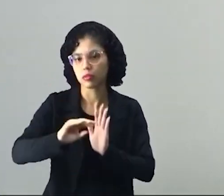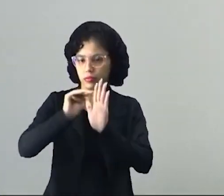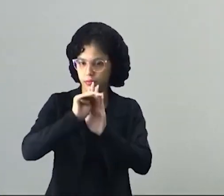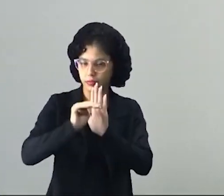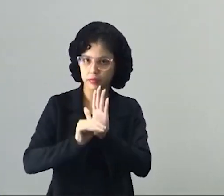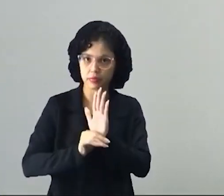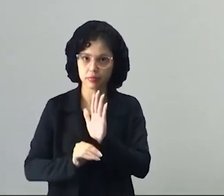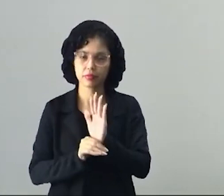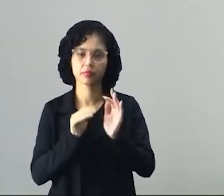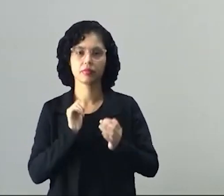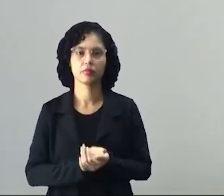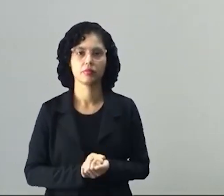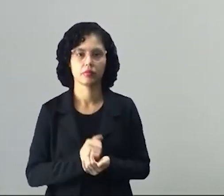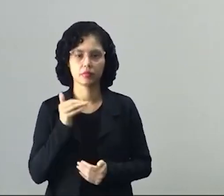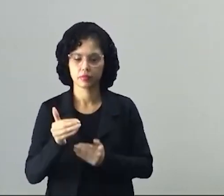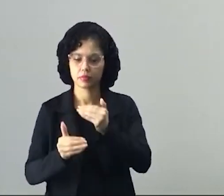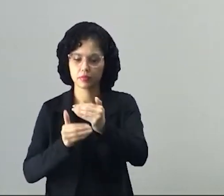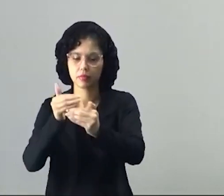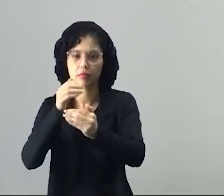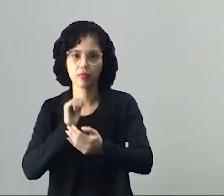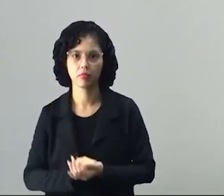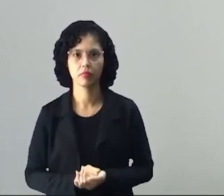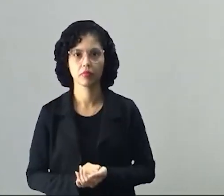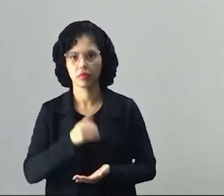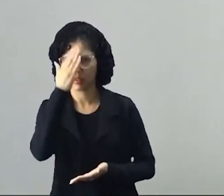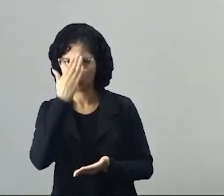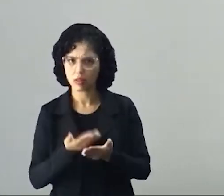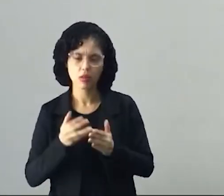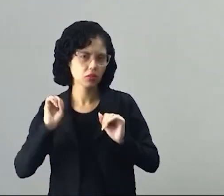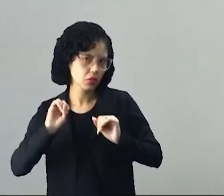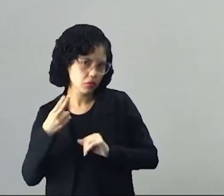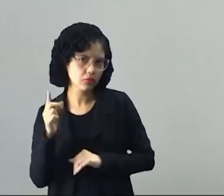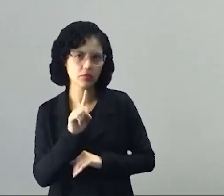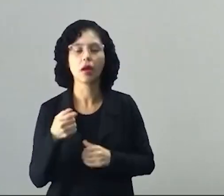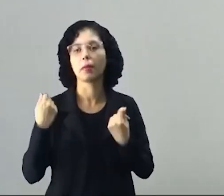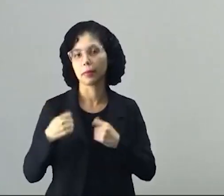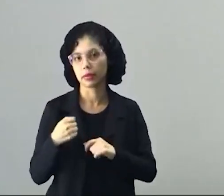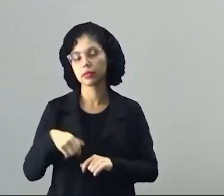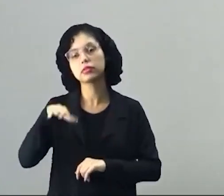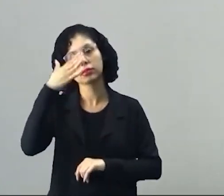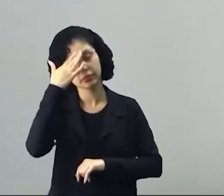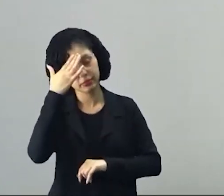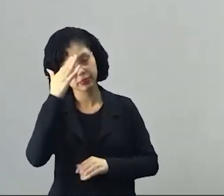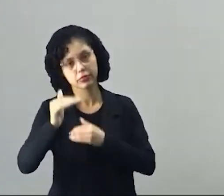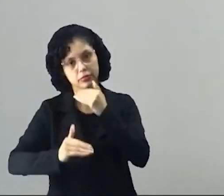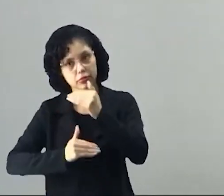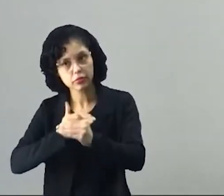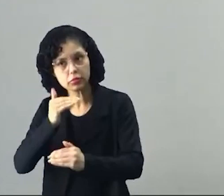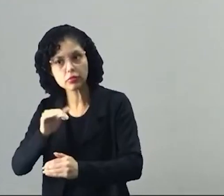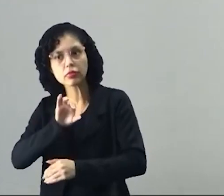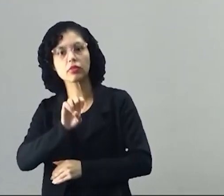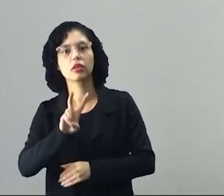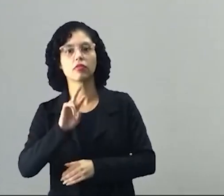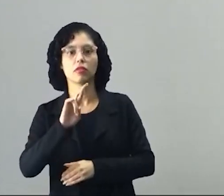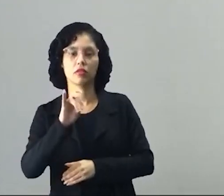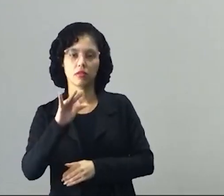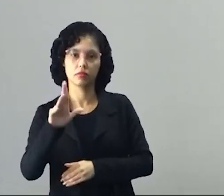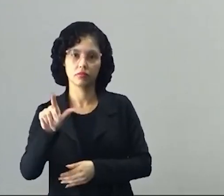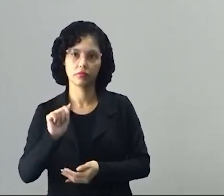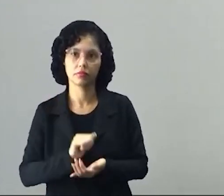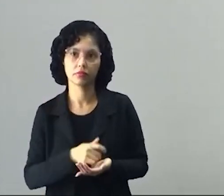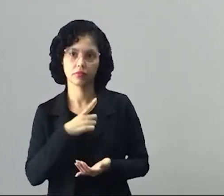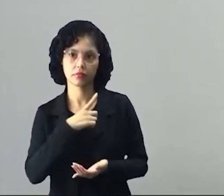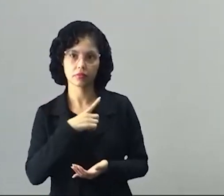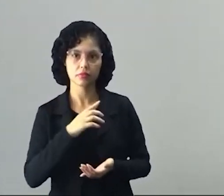passo evolutivo. Então, independente das suas crenças, enfim, você tem que entender que existe evolução e